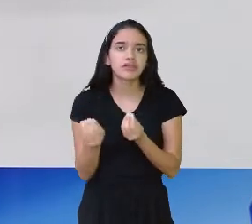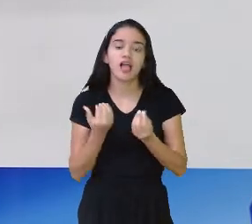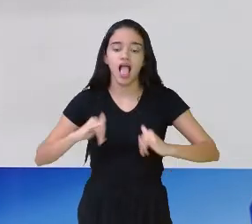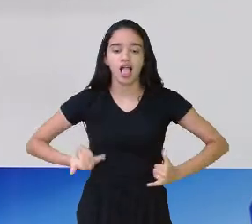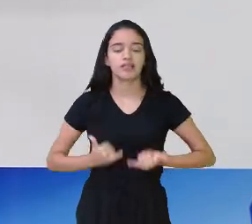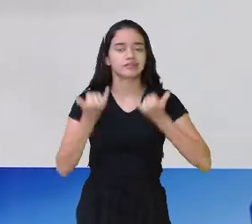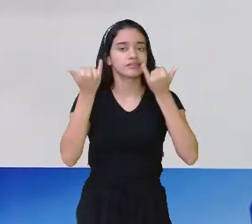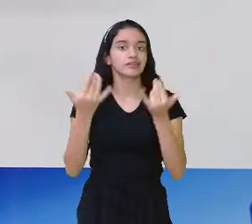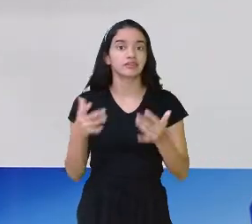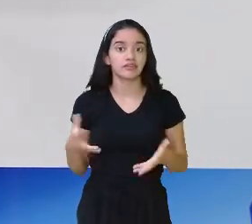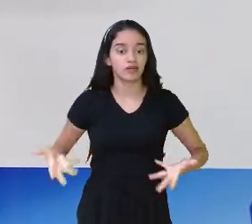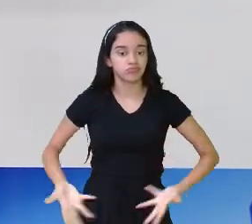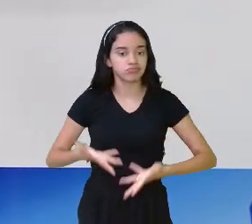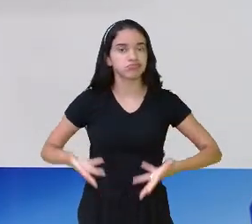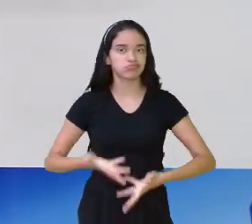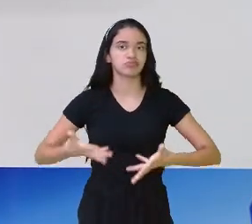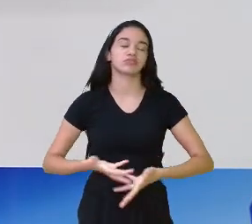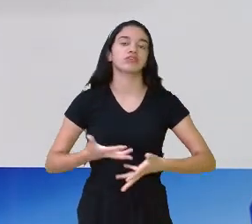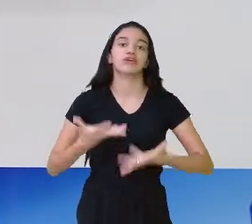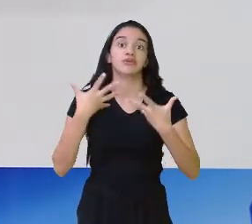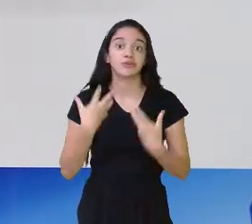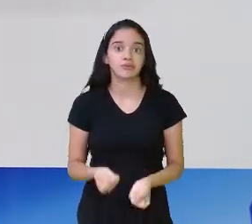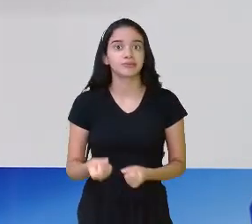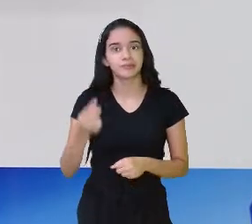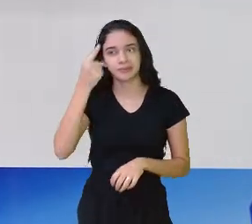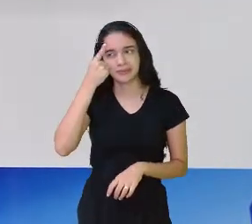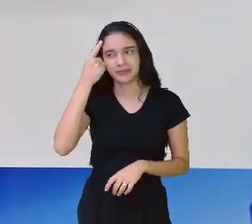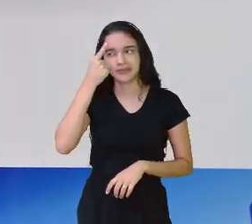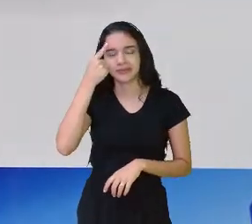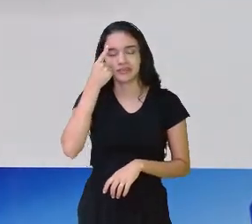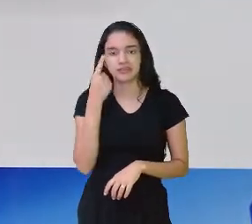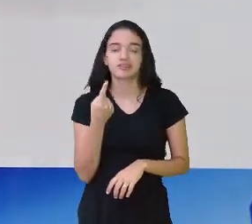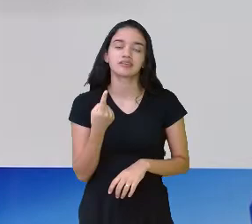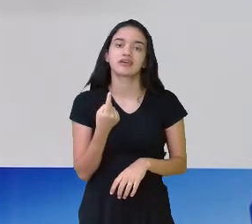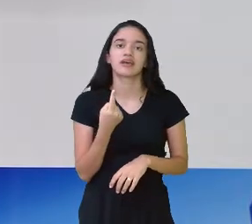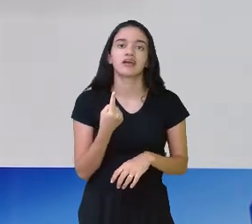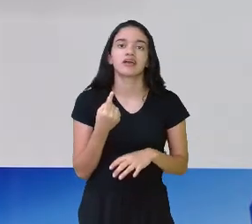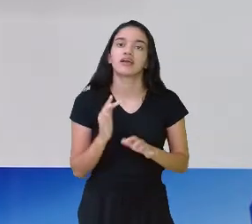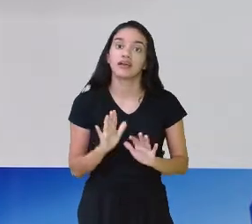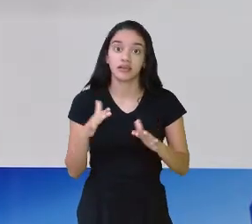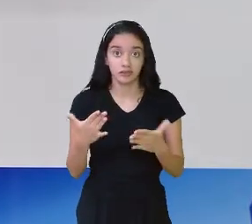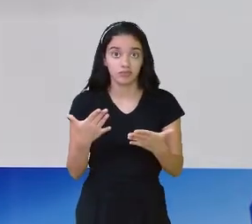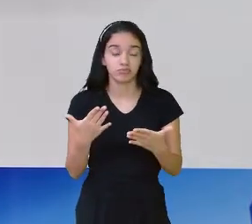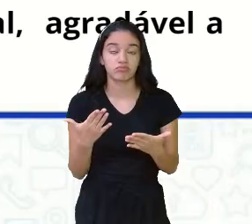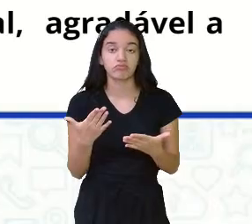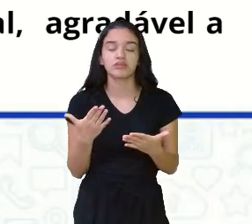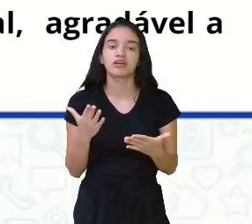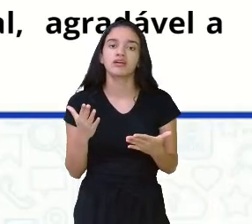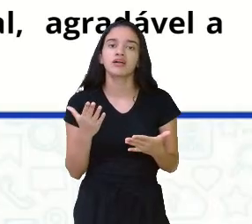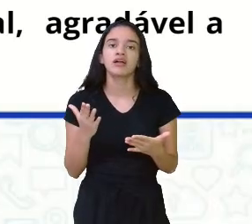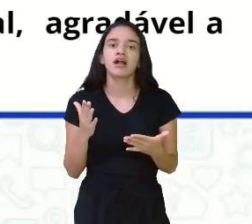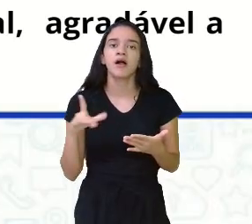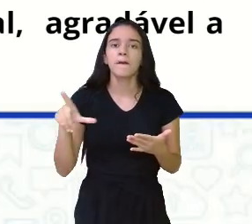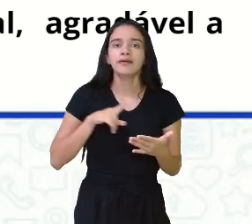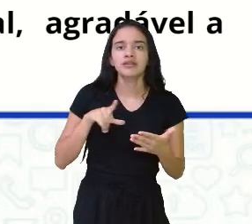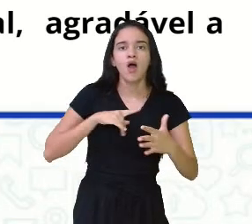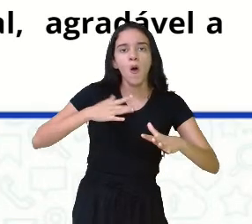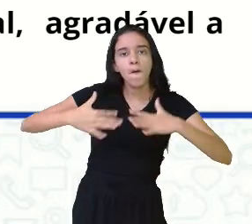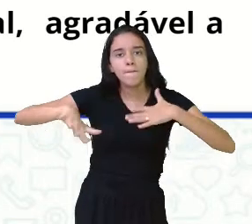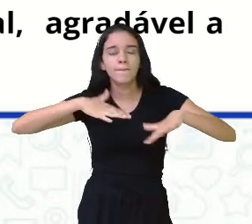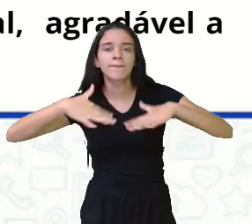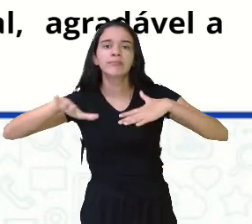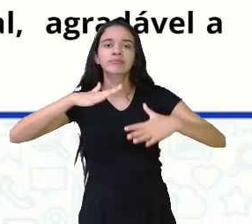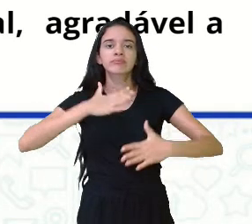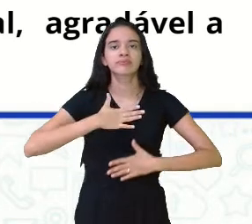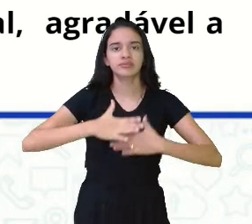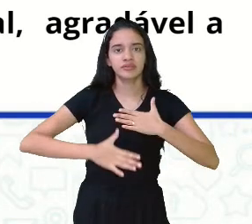energia provoca? Né? Vai pensar um pouco mais sobre isso. Então, para ver o movimento corporal, a